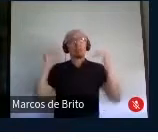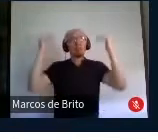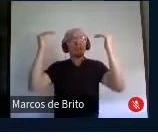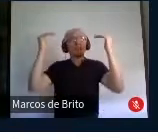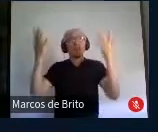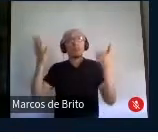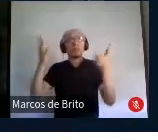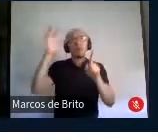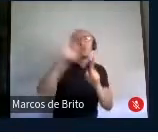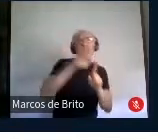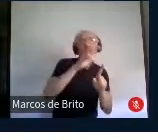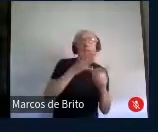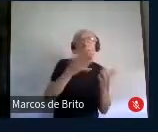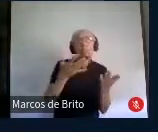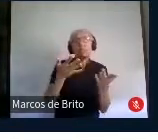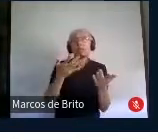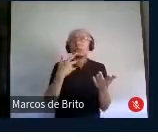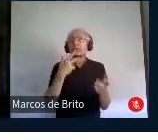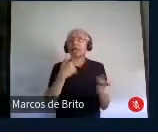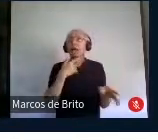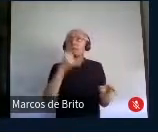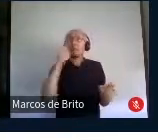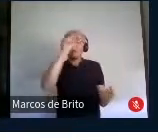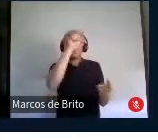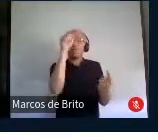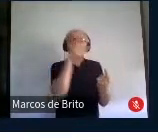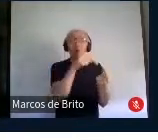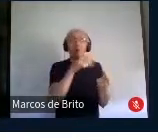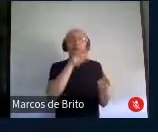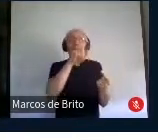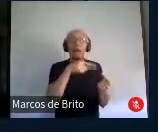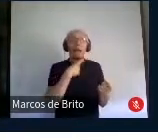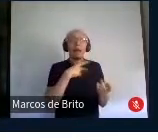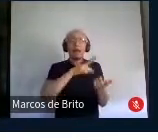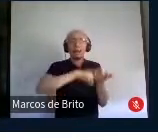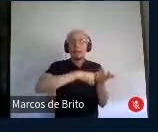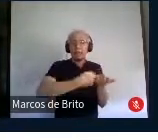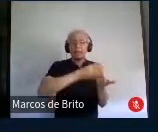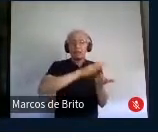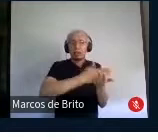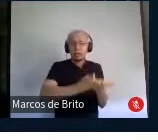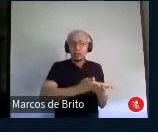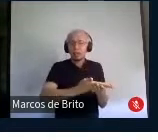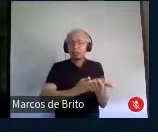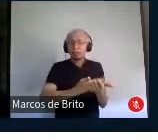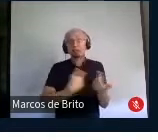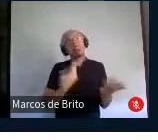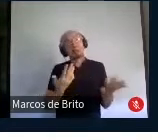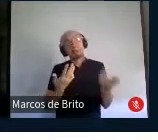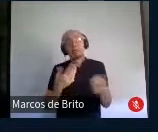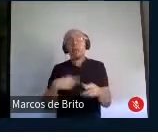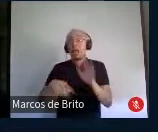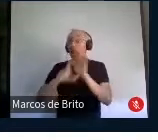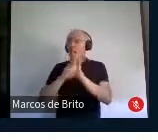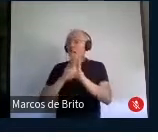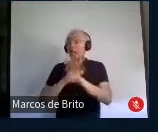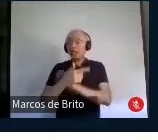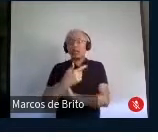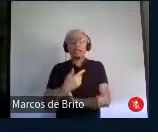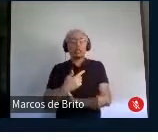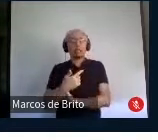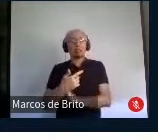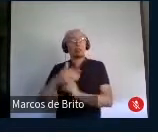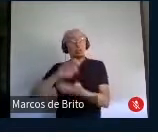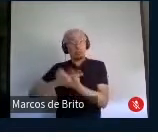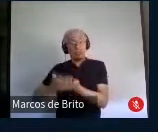que são cursos que visam formar tradutores e intérpretes? Seria uma influência da Lei 12.316 que reconhece